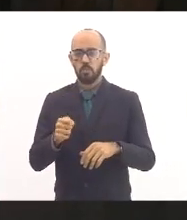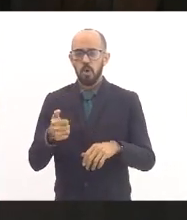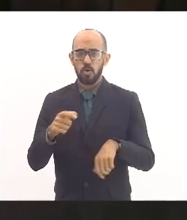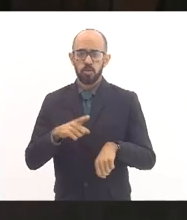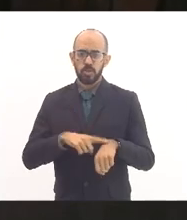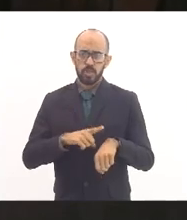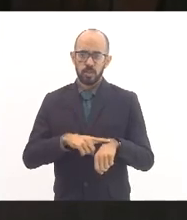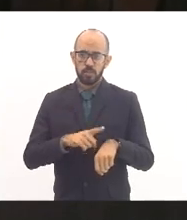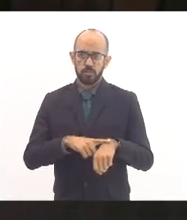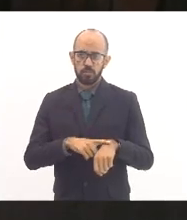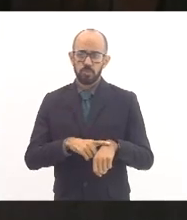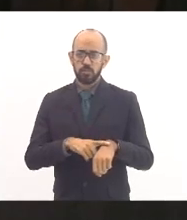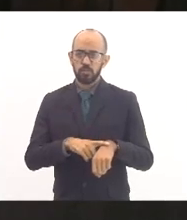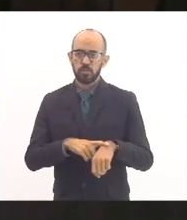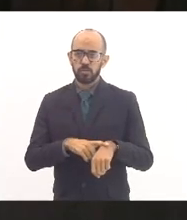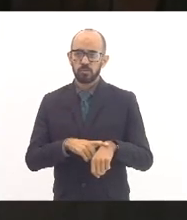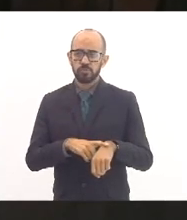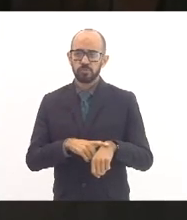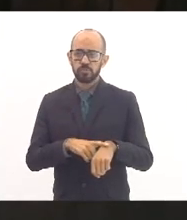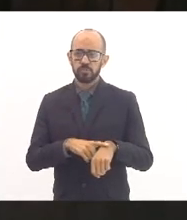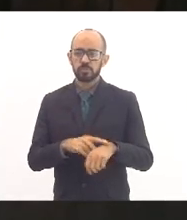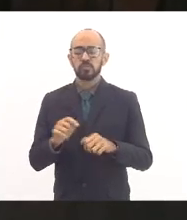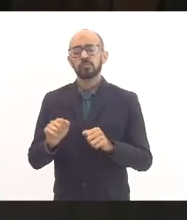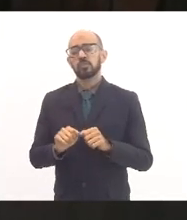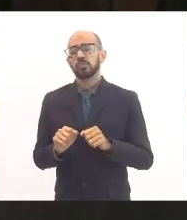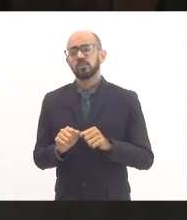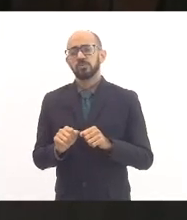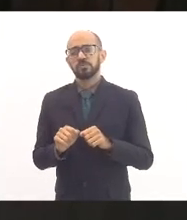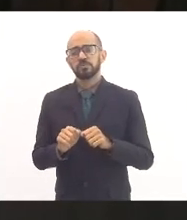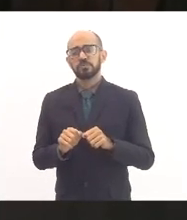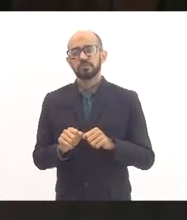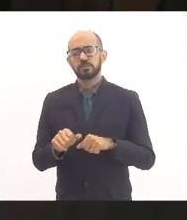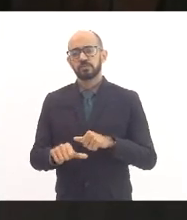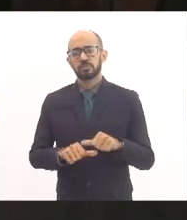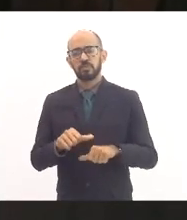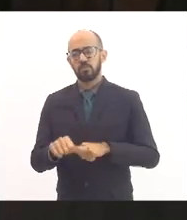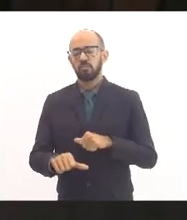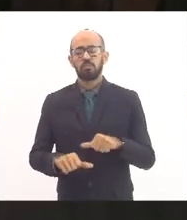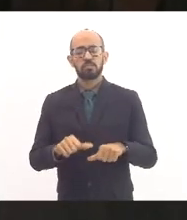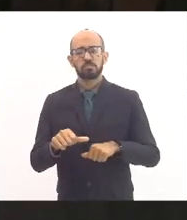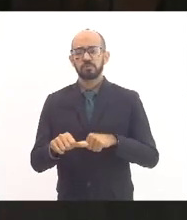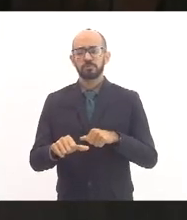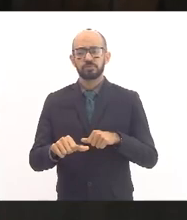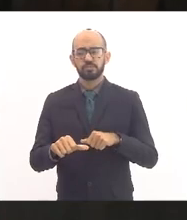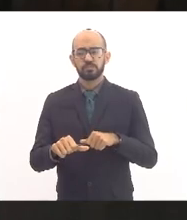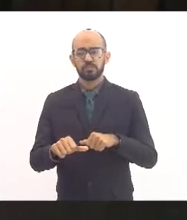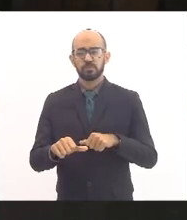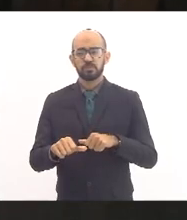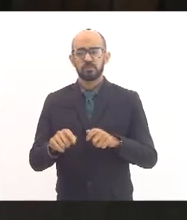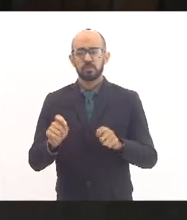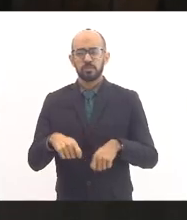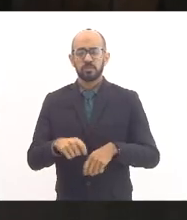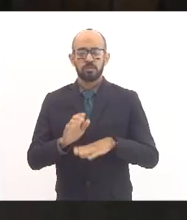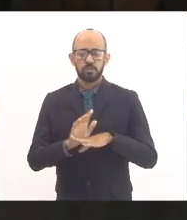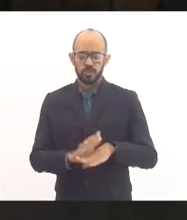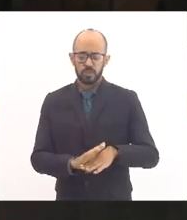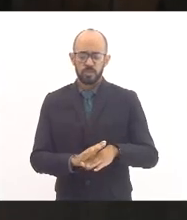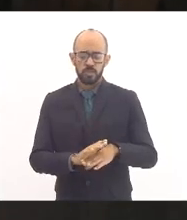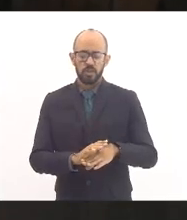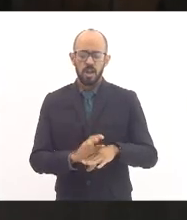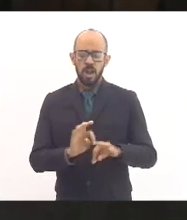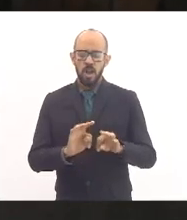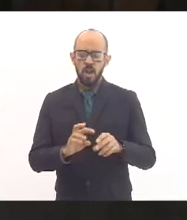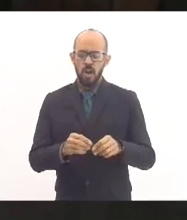é bom que se diga isso realizar as mudanças que possam beneficiar